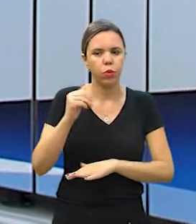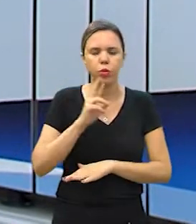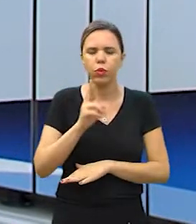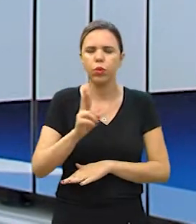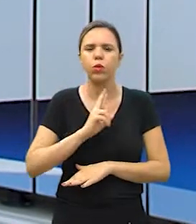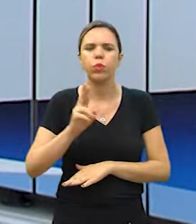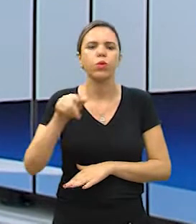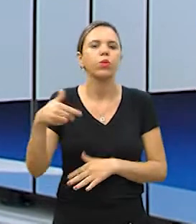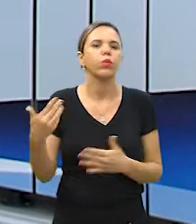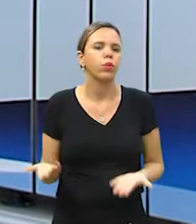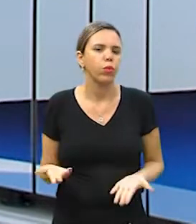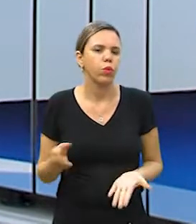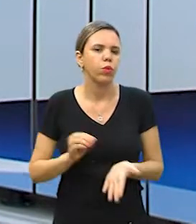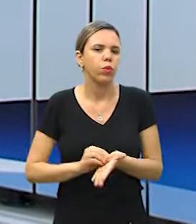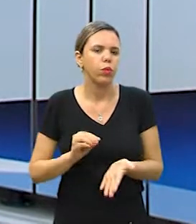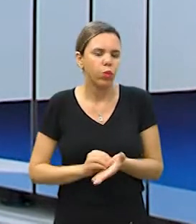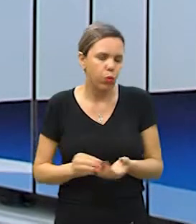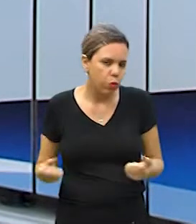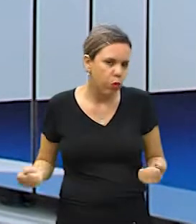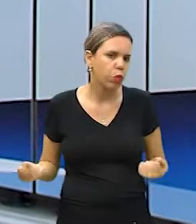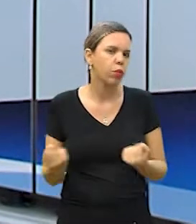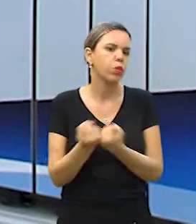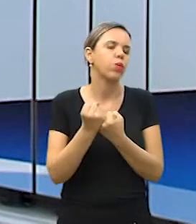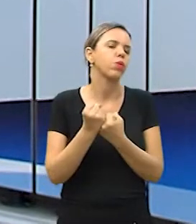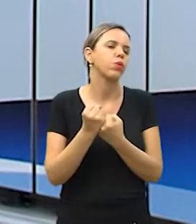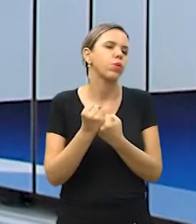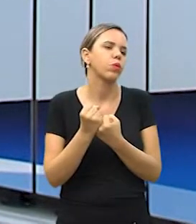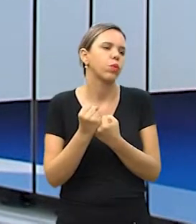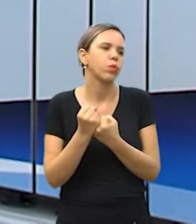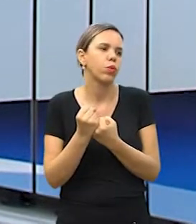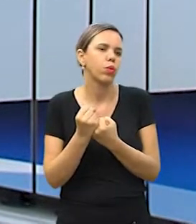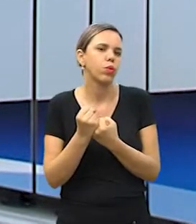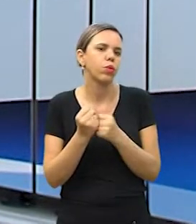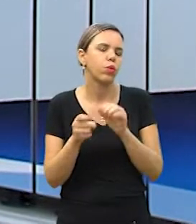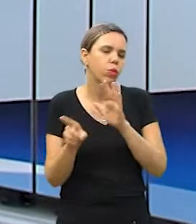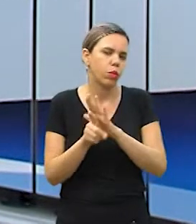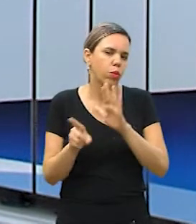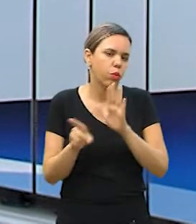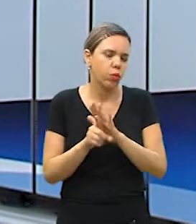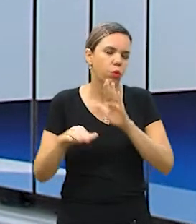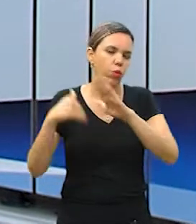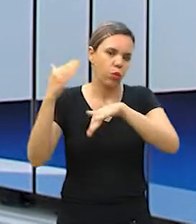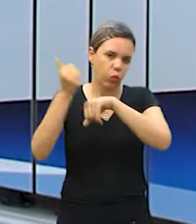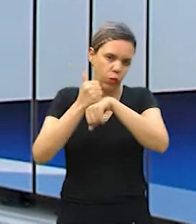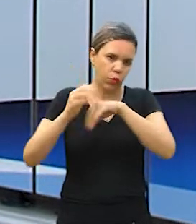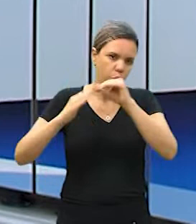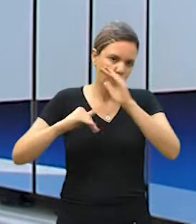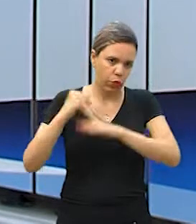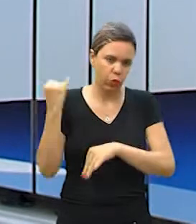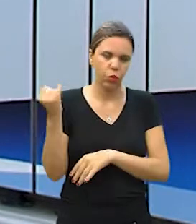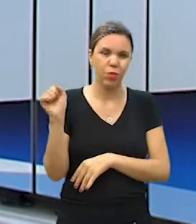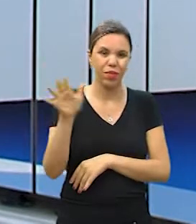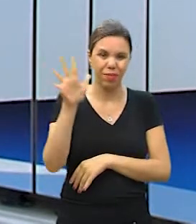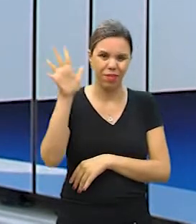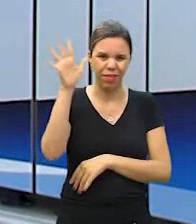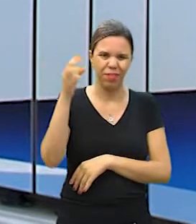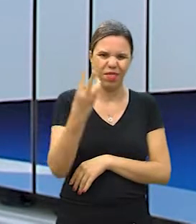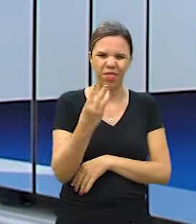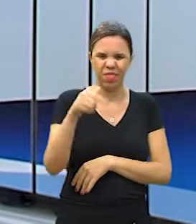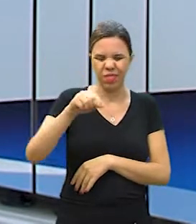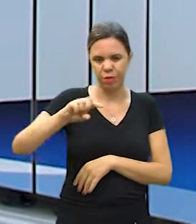as respostas foram: falta de apoio do empregador, desenvolvimento profissional é muito